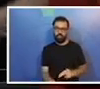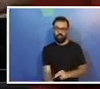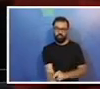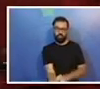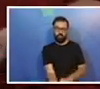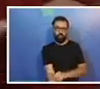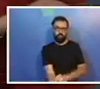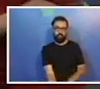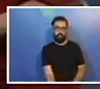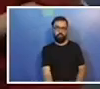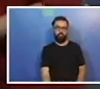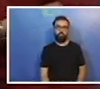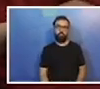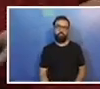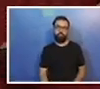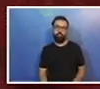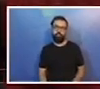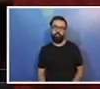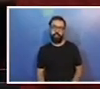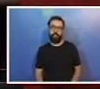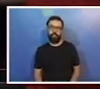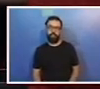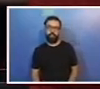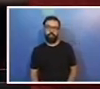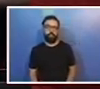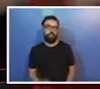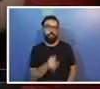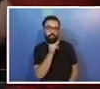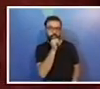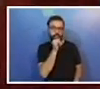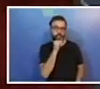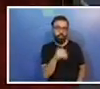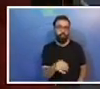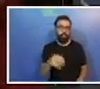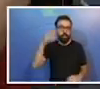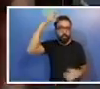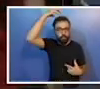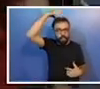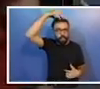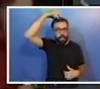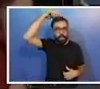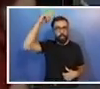fala o mico-leão dourado,